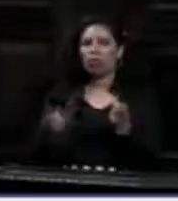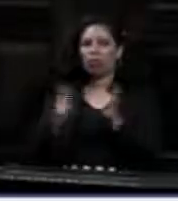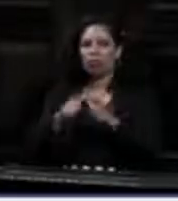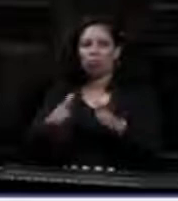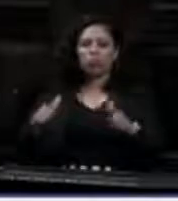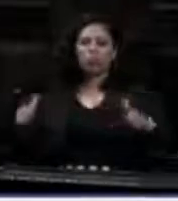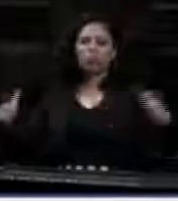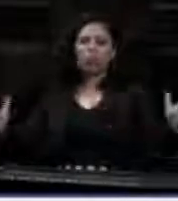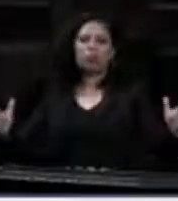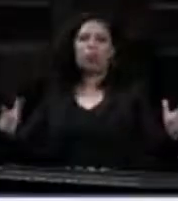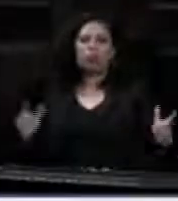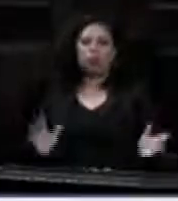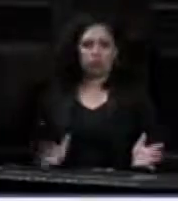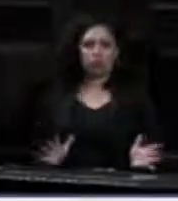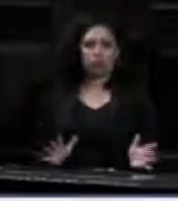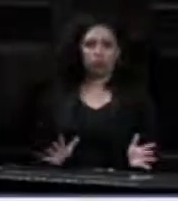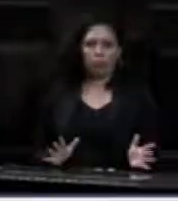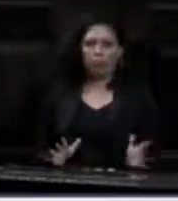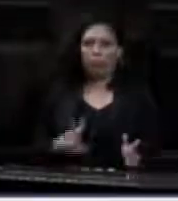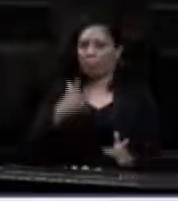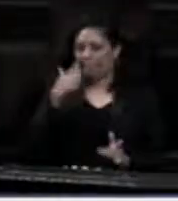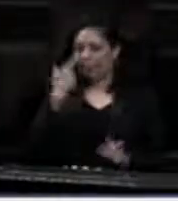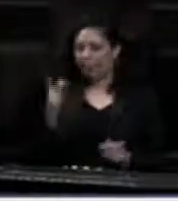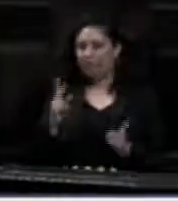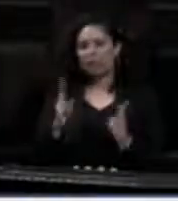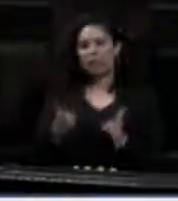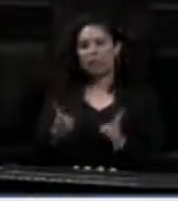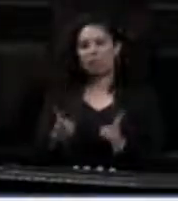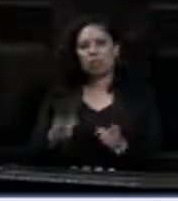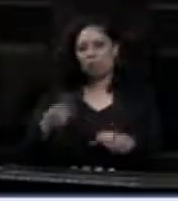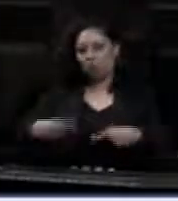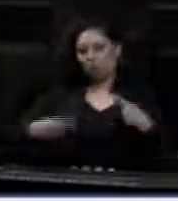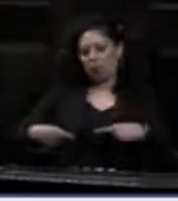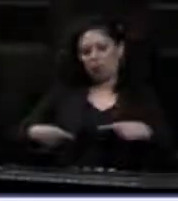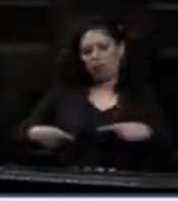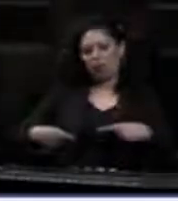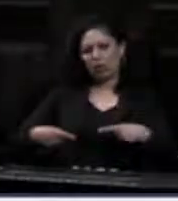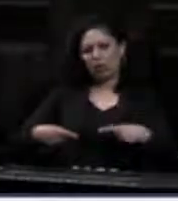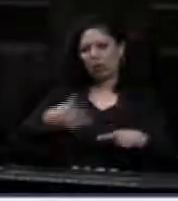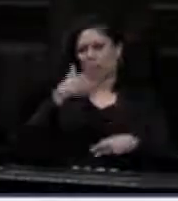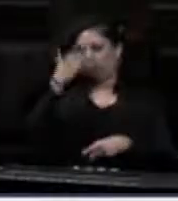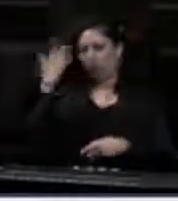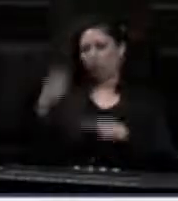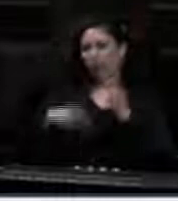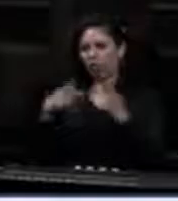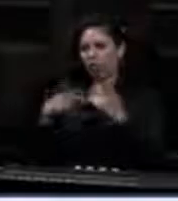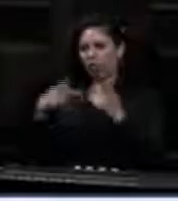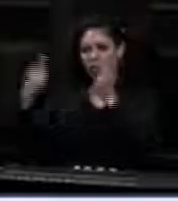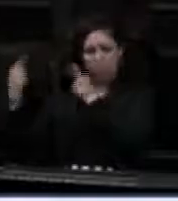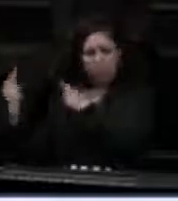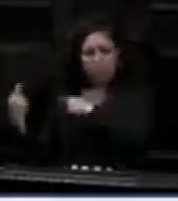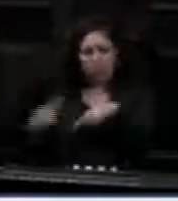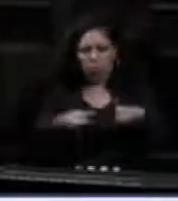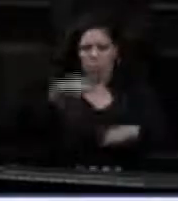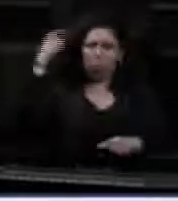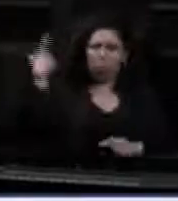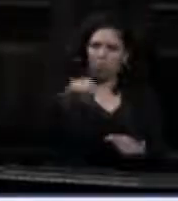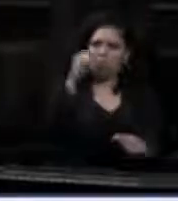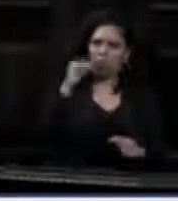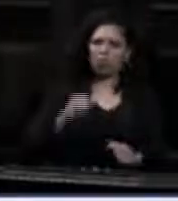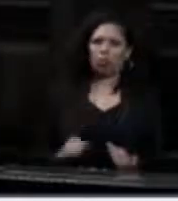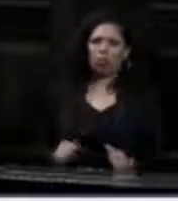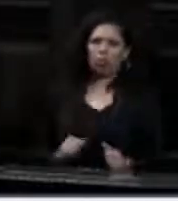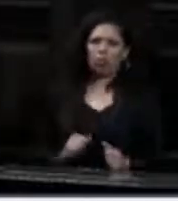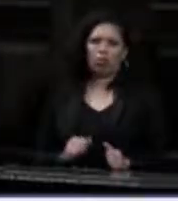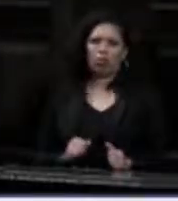e a política merece esse ataque, ou eu diria não a política, mas a maioria dos políticos merecem o ataque porque